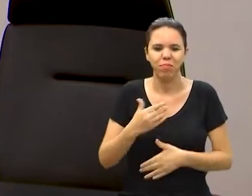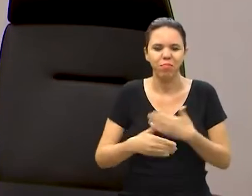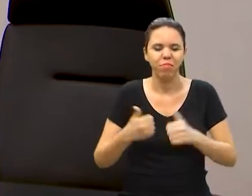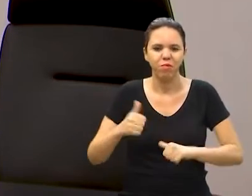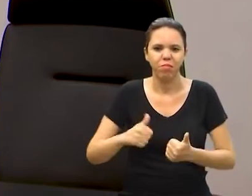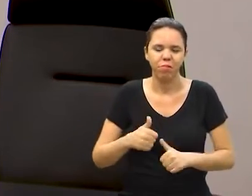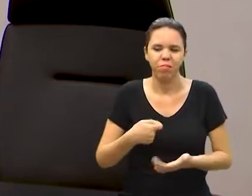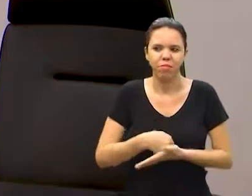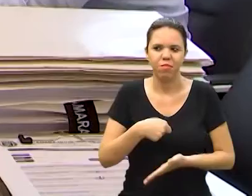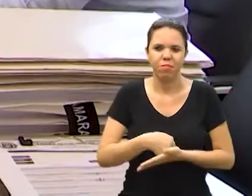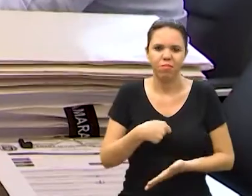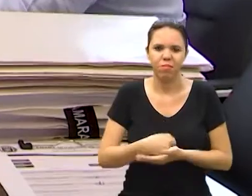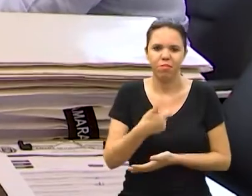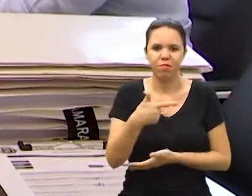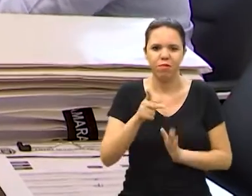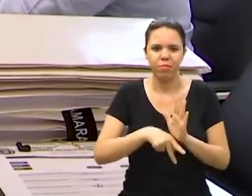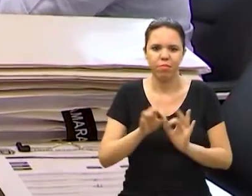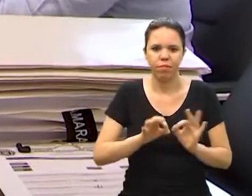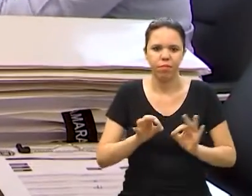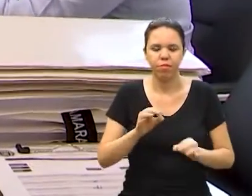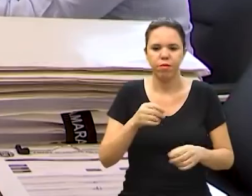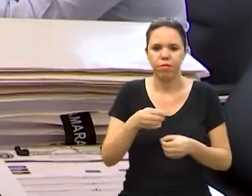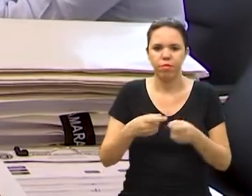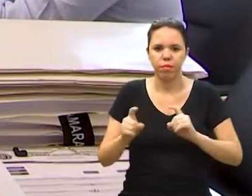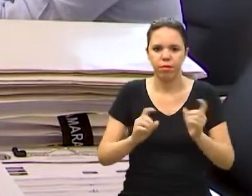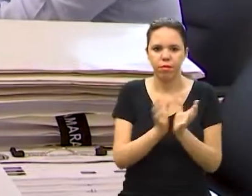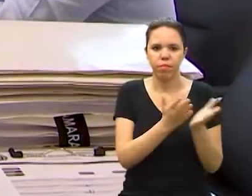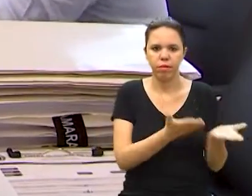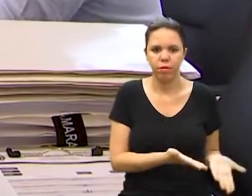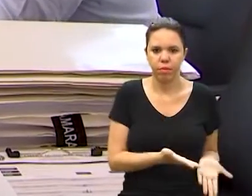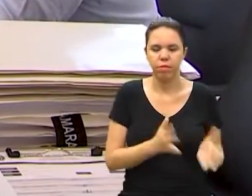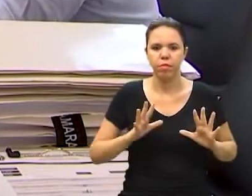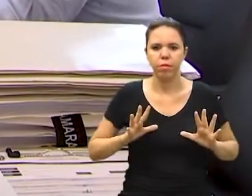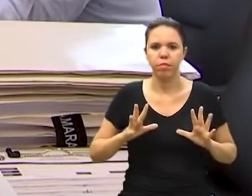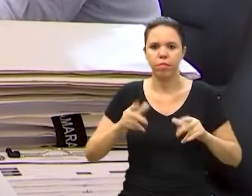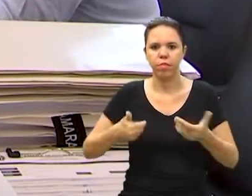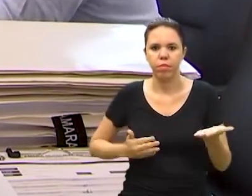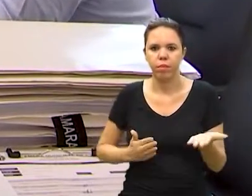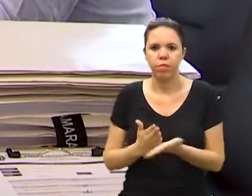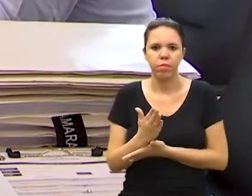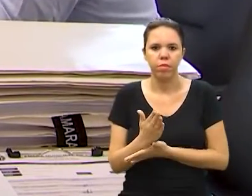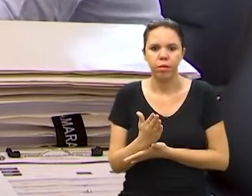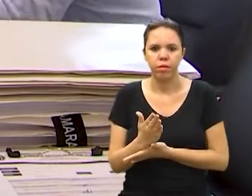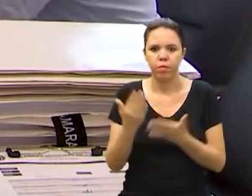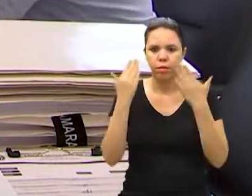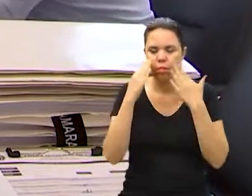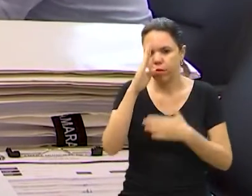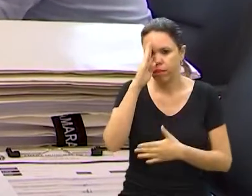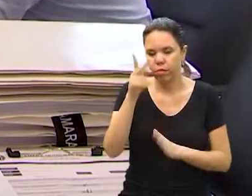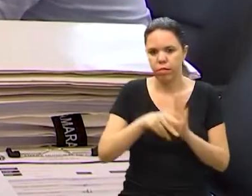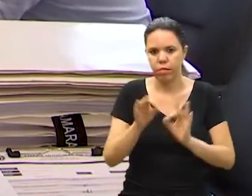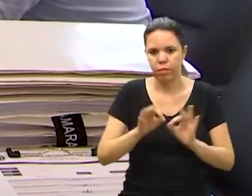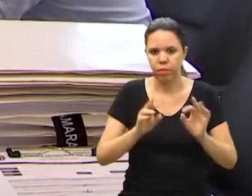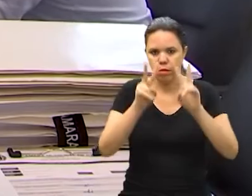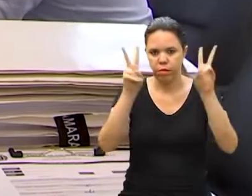que passar, né? Essa é a nossa obrigação. 12 projetos estavam na pauta da comissão. todos foram aprovados. Destaque para